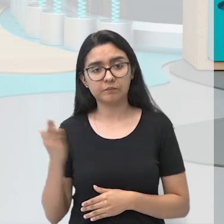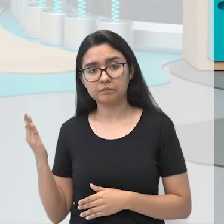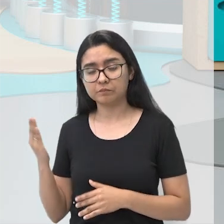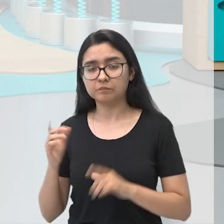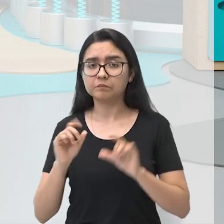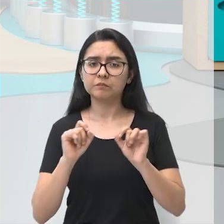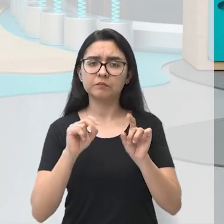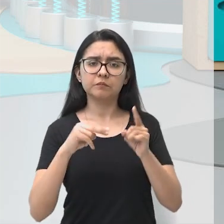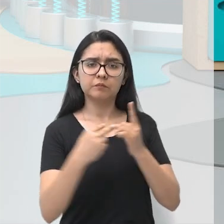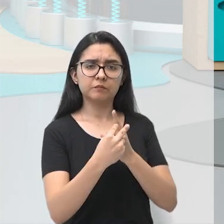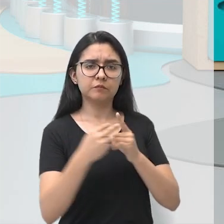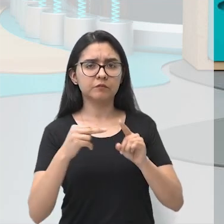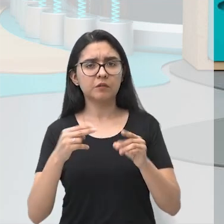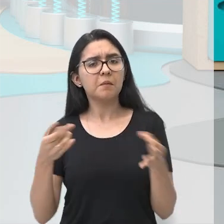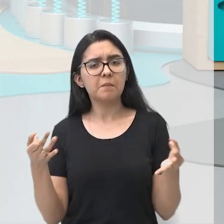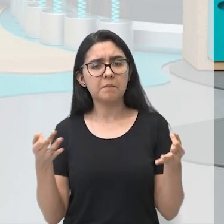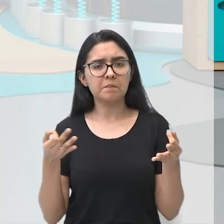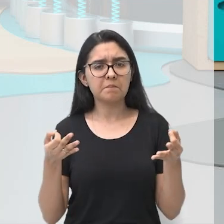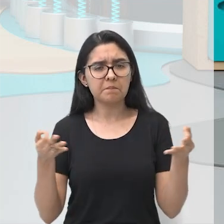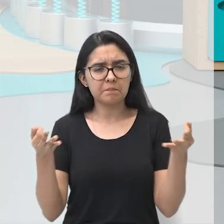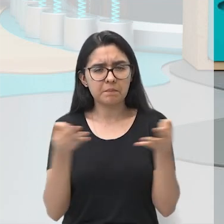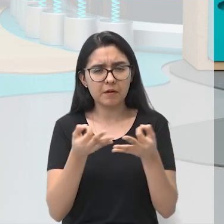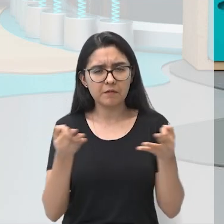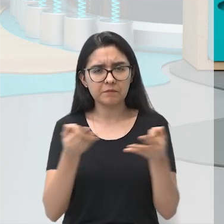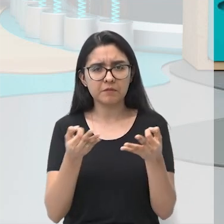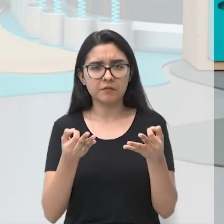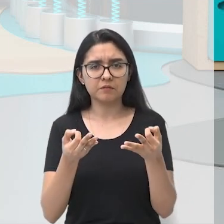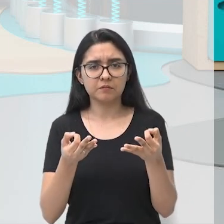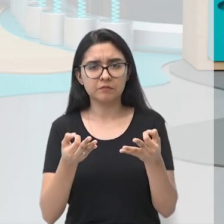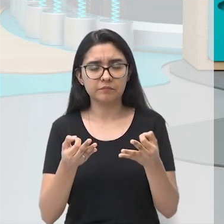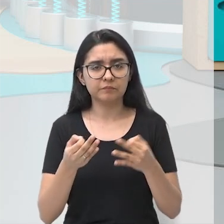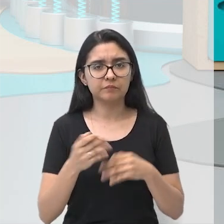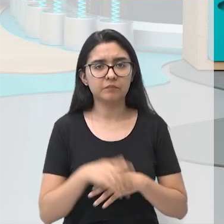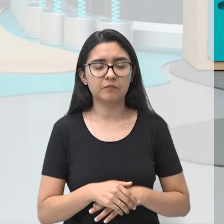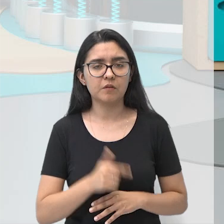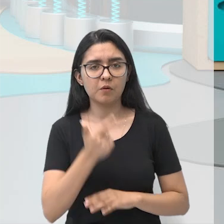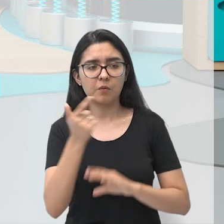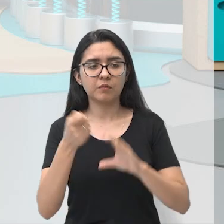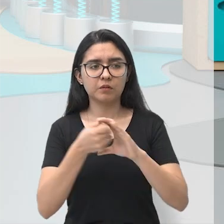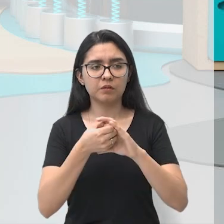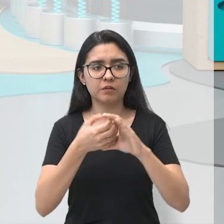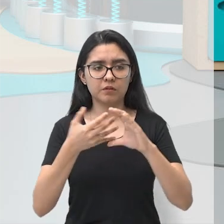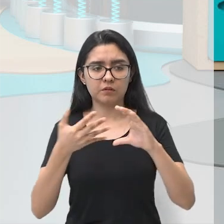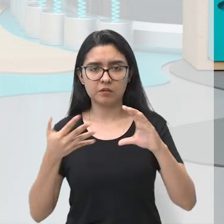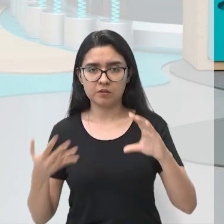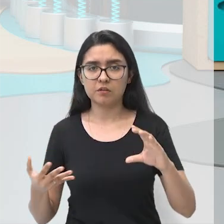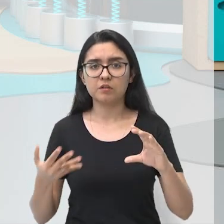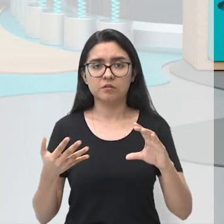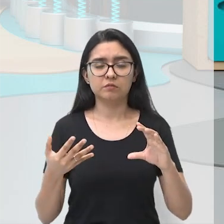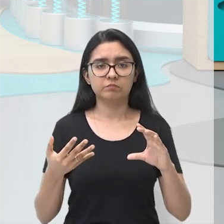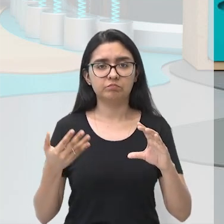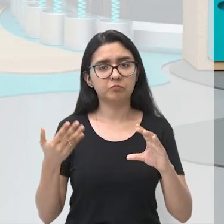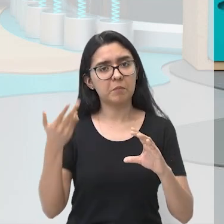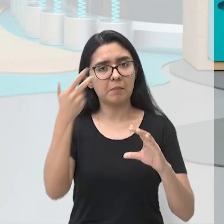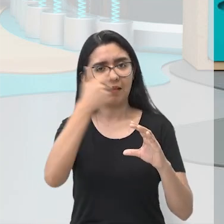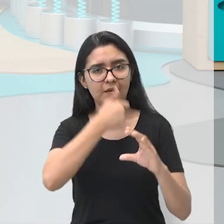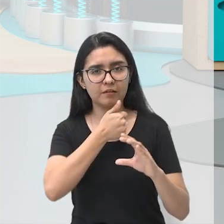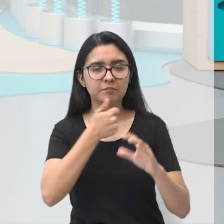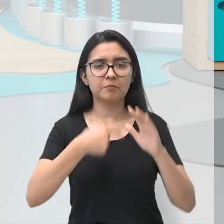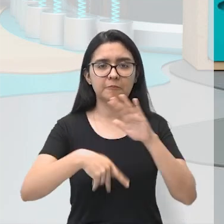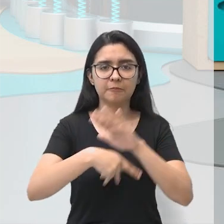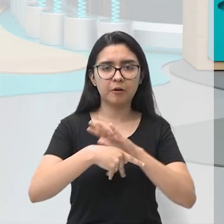esse olhar de perfeição, de simetria, no que se refere a outras características, como os atributos de beleza, né, a